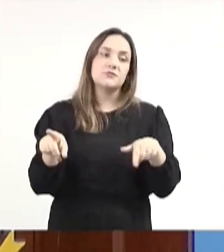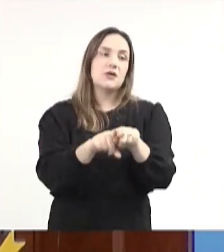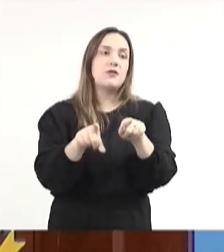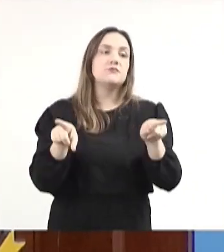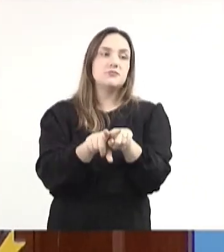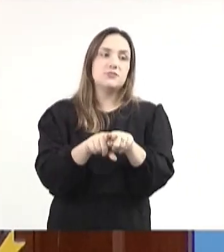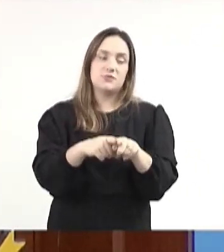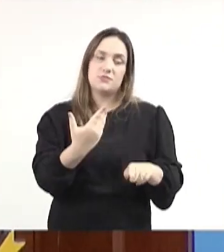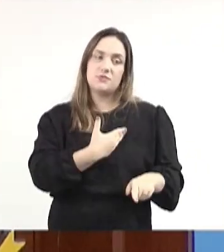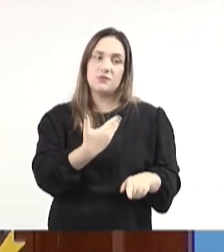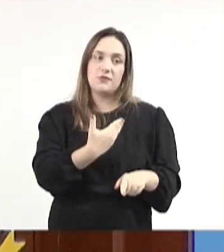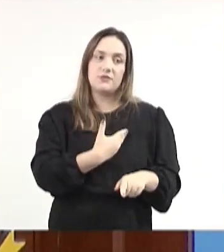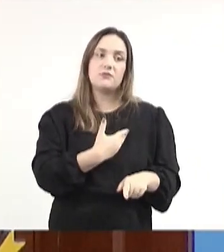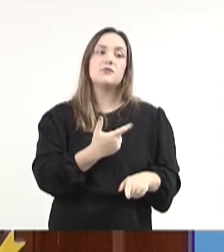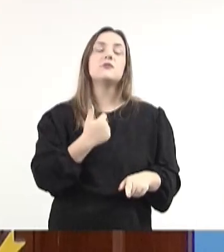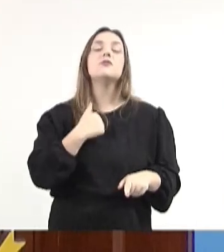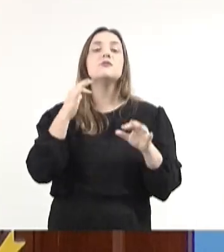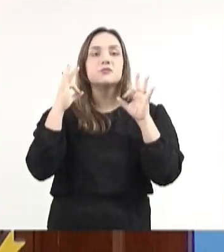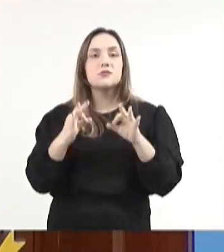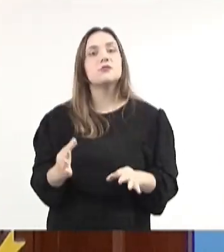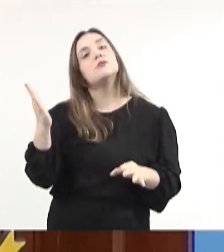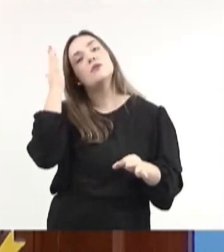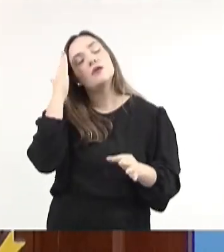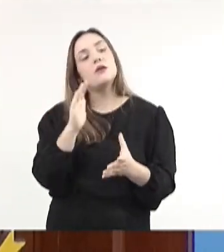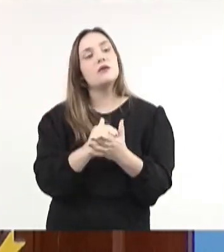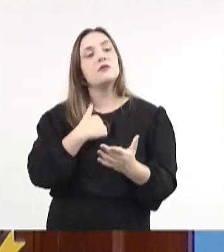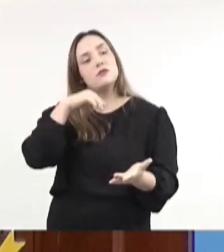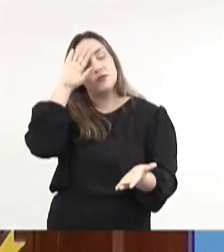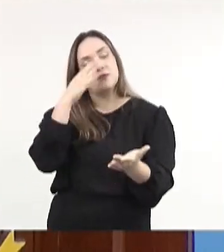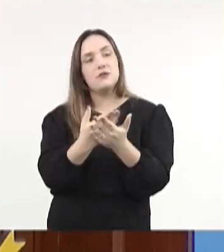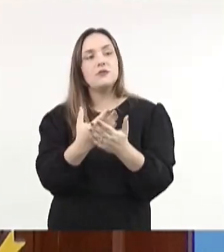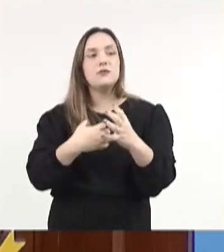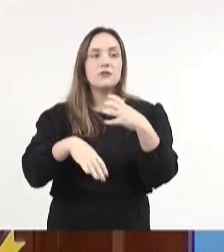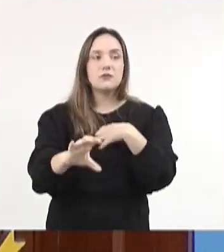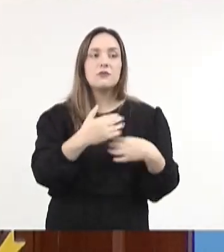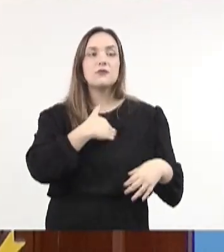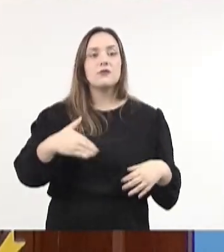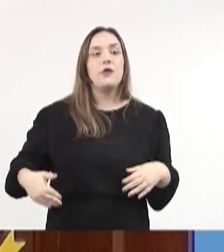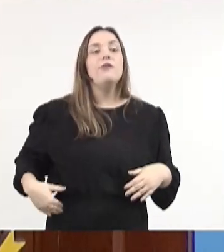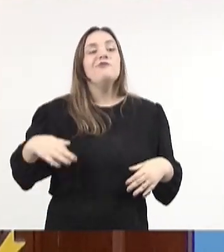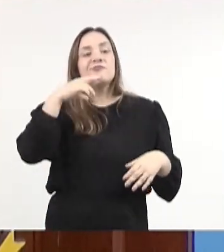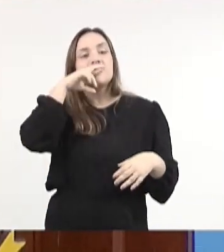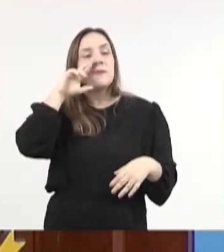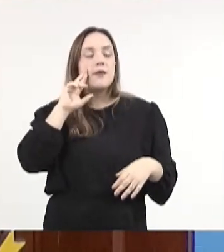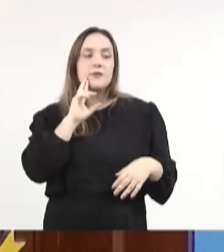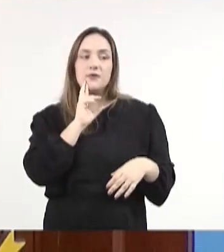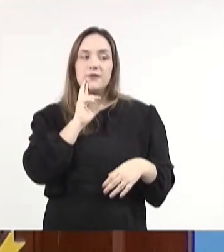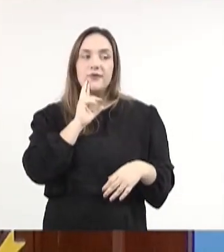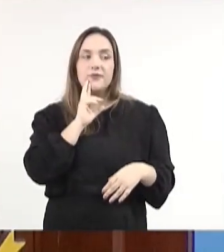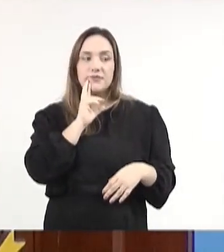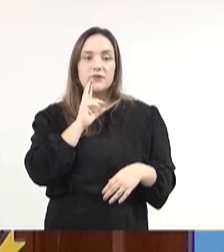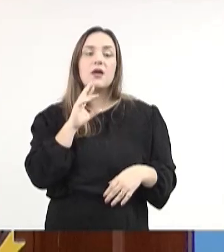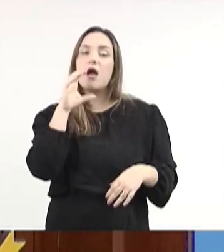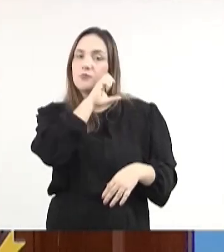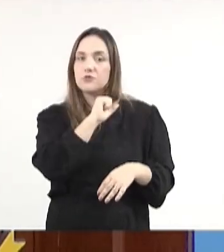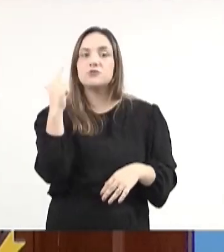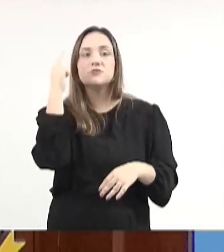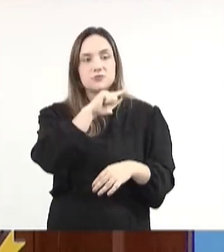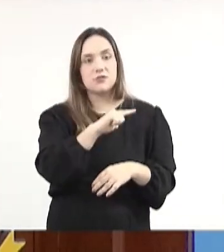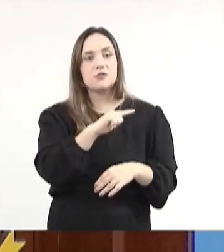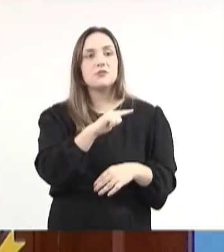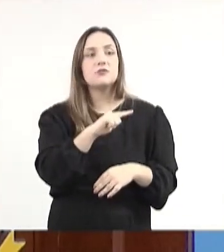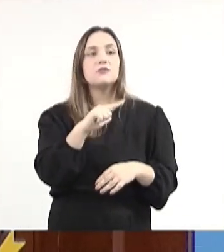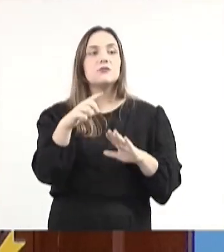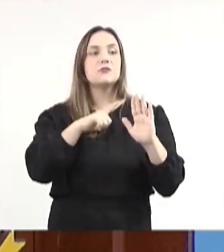demais colegas dessa casa. Eu tenho certeza e acredito na sensibilidade do governador Eduardo Riedel e que no espaço curto de tempo a gente